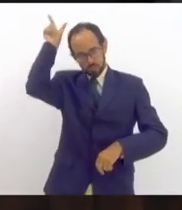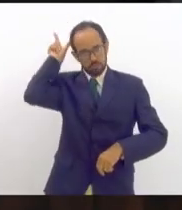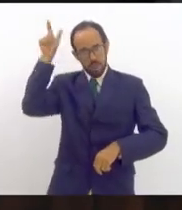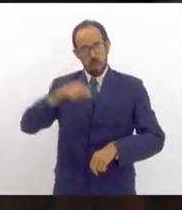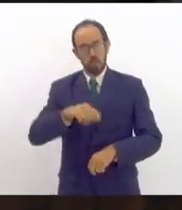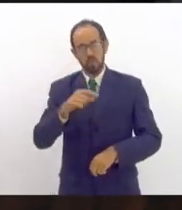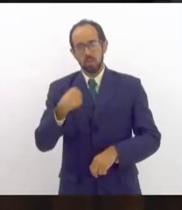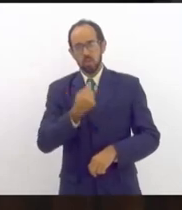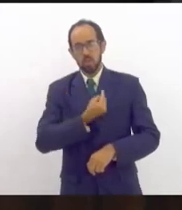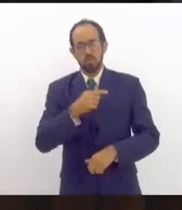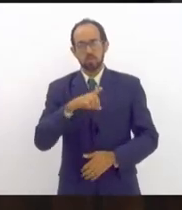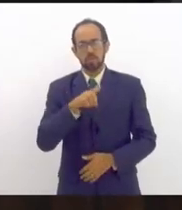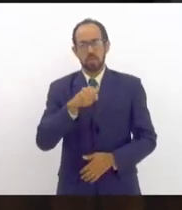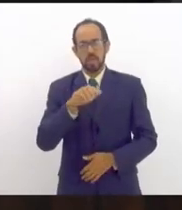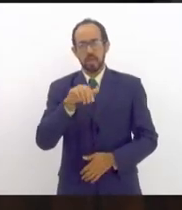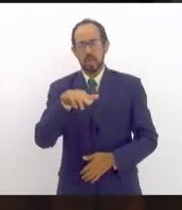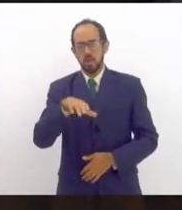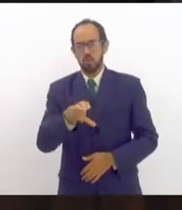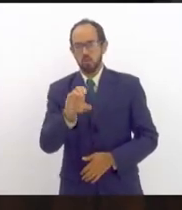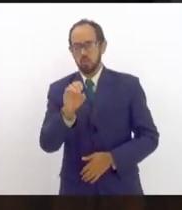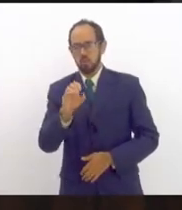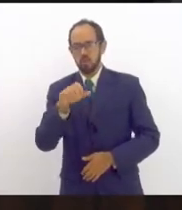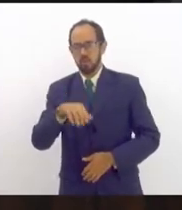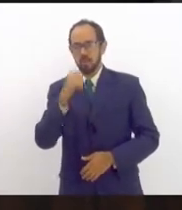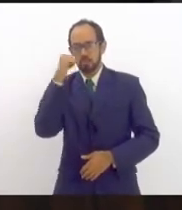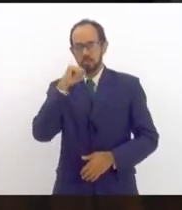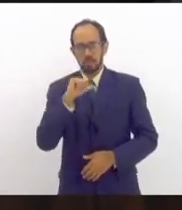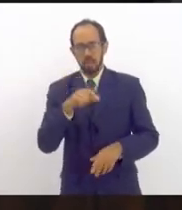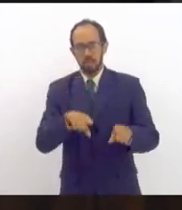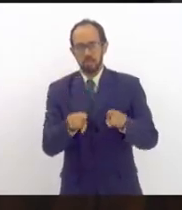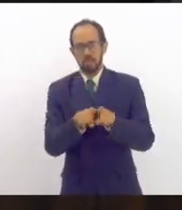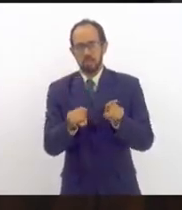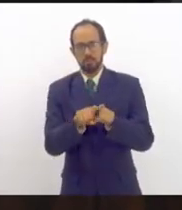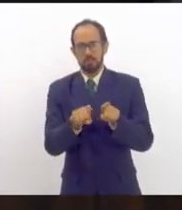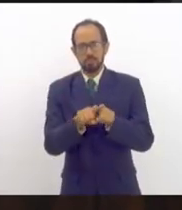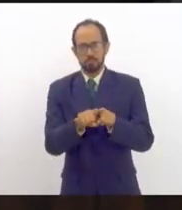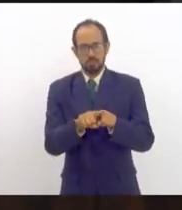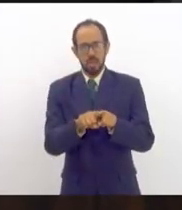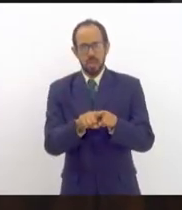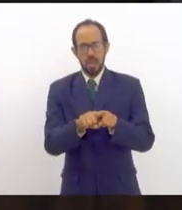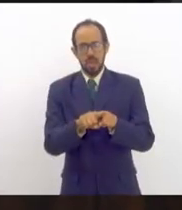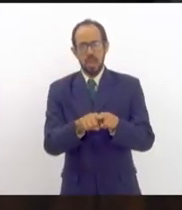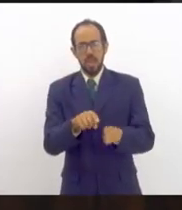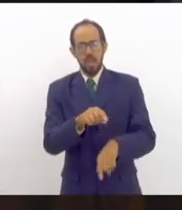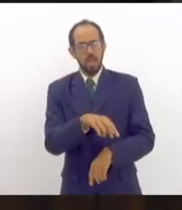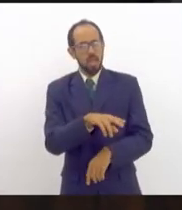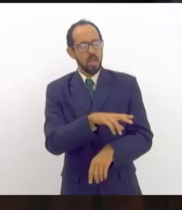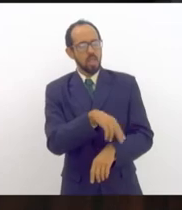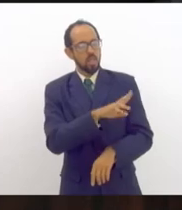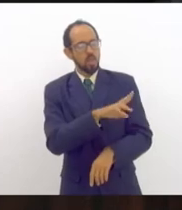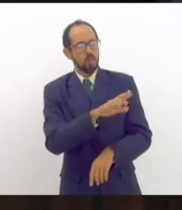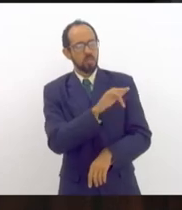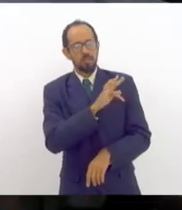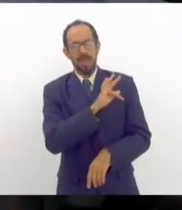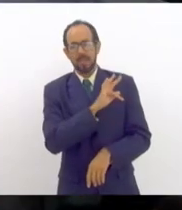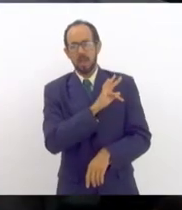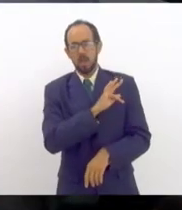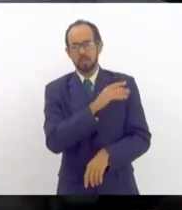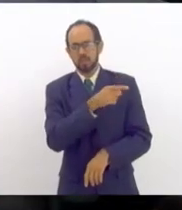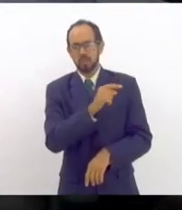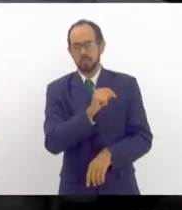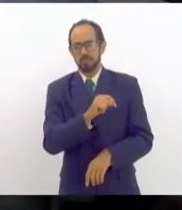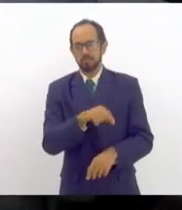nosso querido decano e as mulheres na pessoa da nossa queridíssima Marta Rocha e